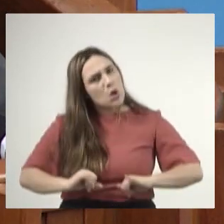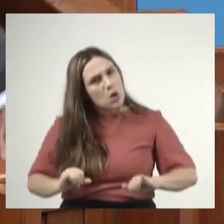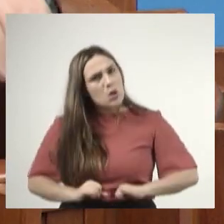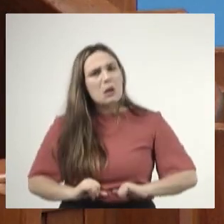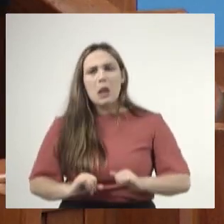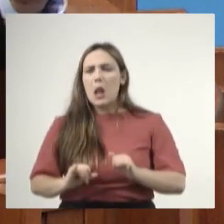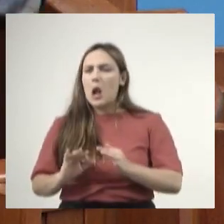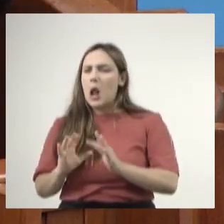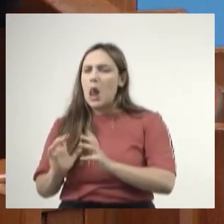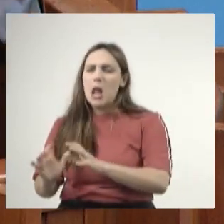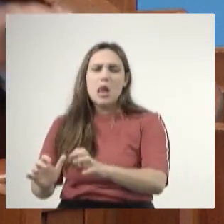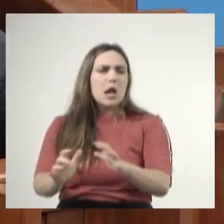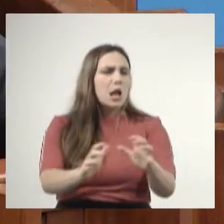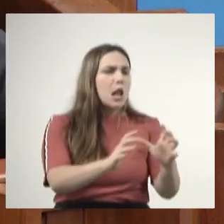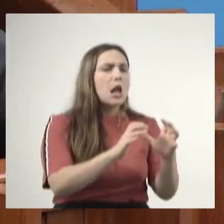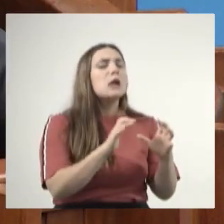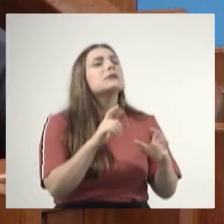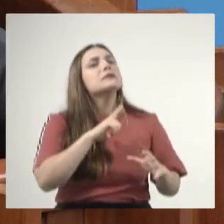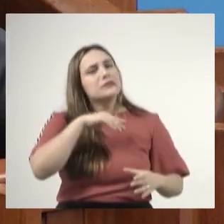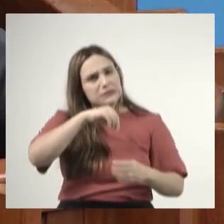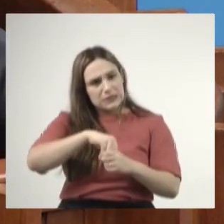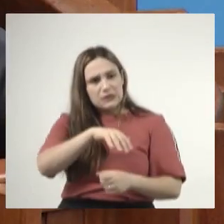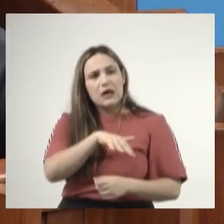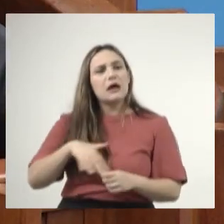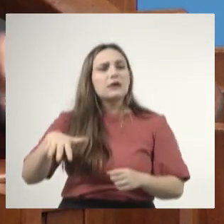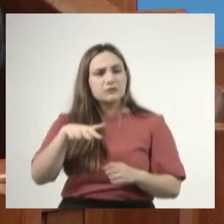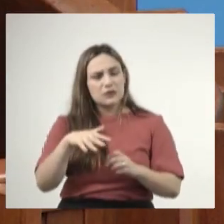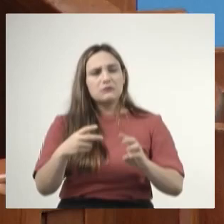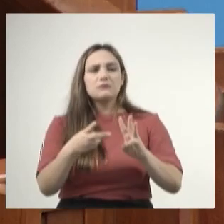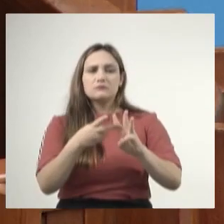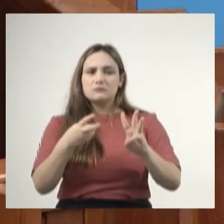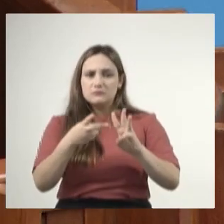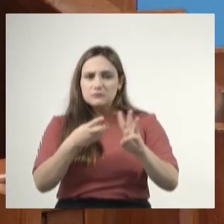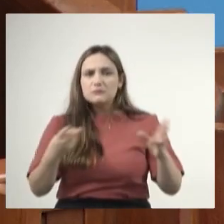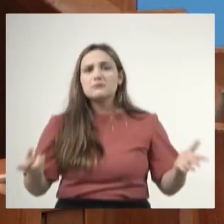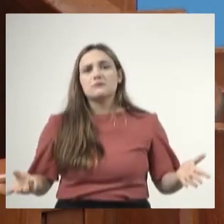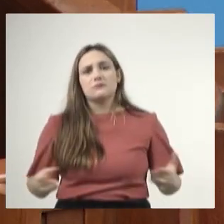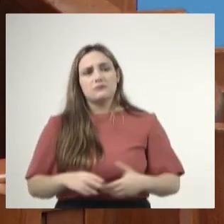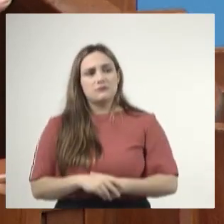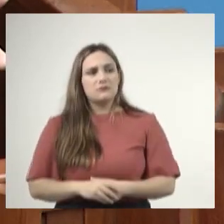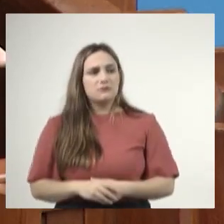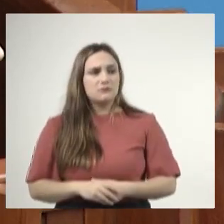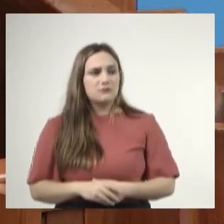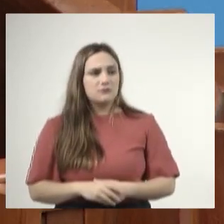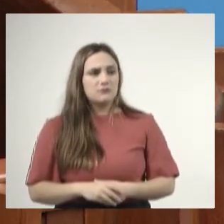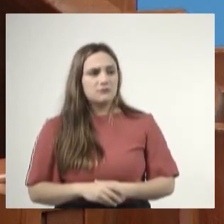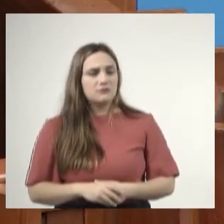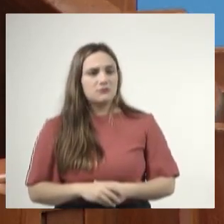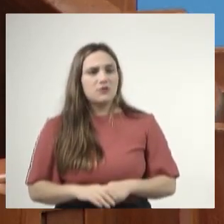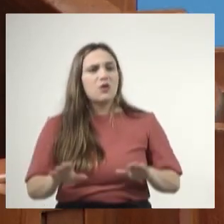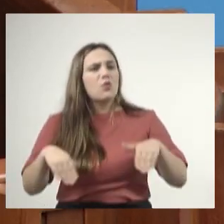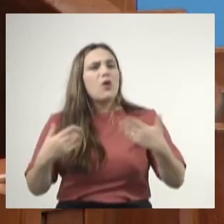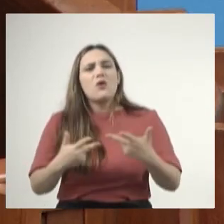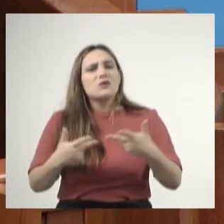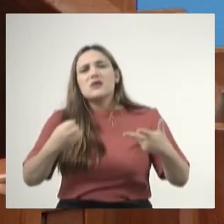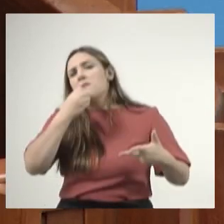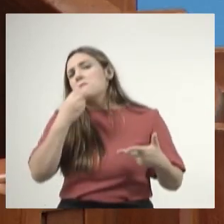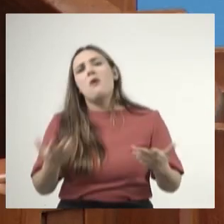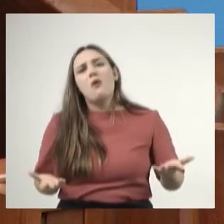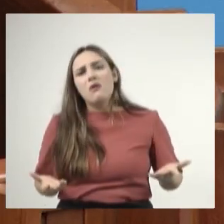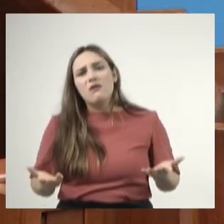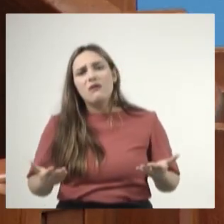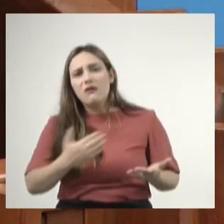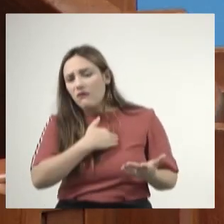no alcoolismo, entra na reserva que vocês verem. Então, qual é o benefício que eu vejo o